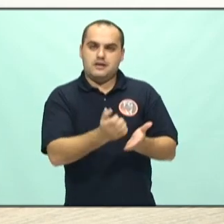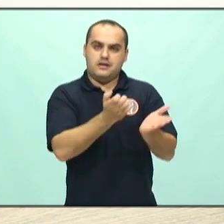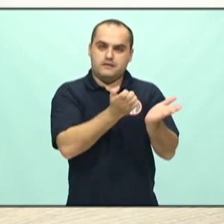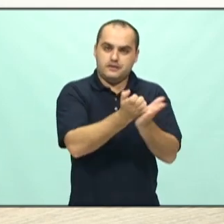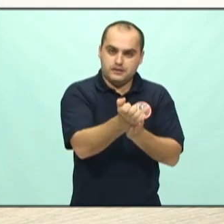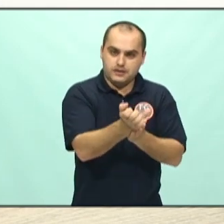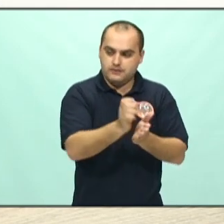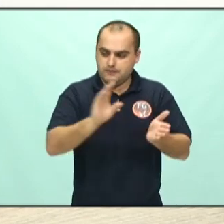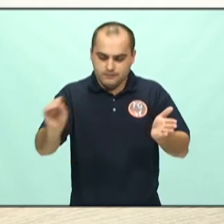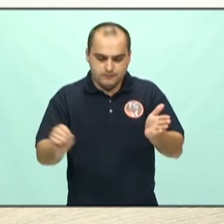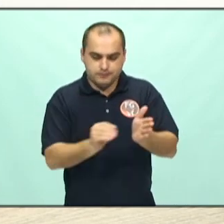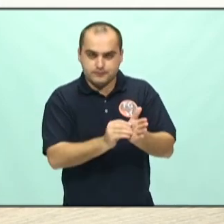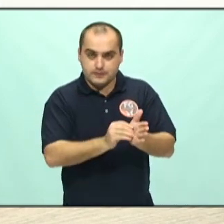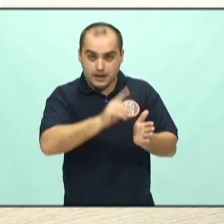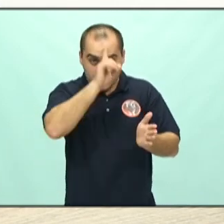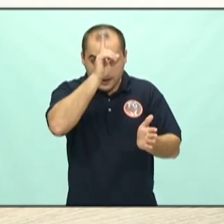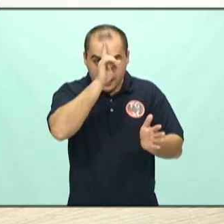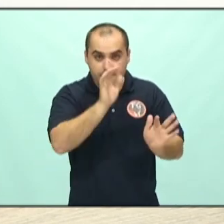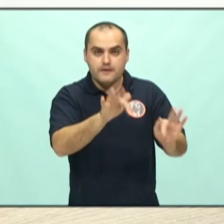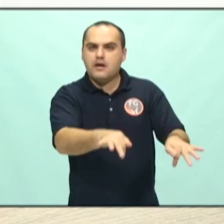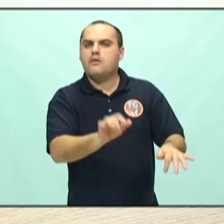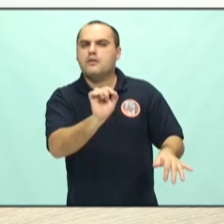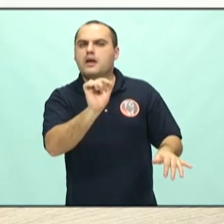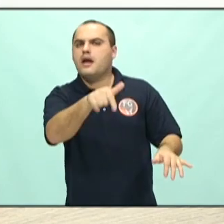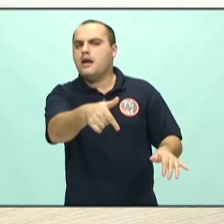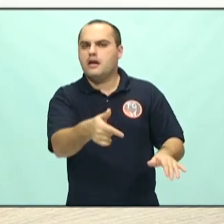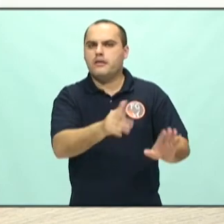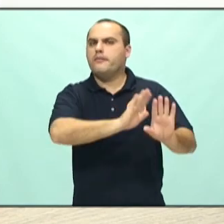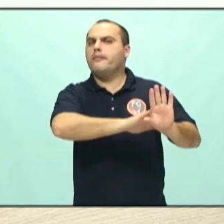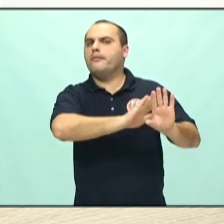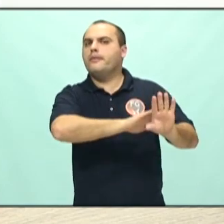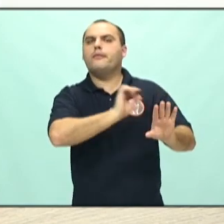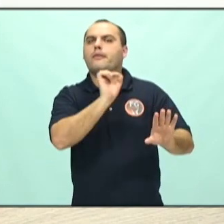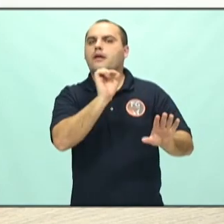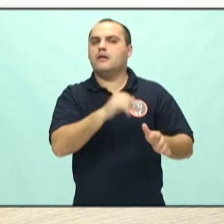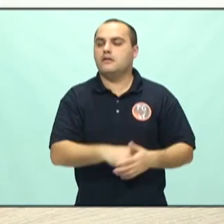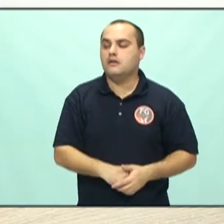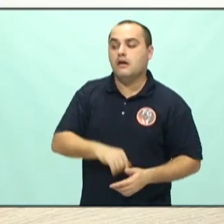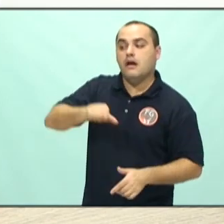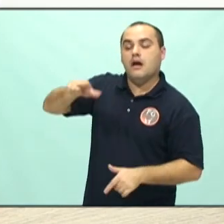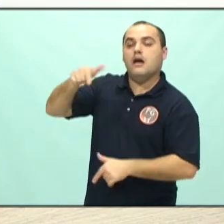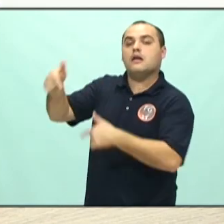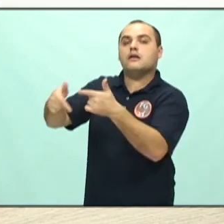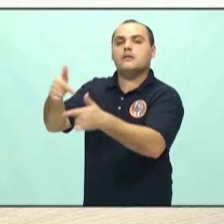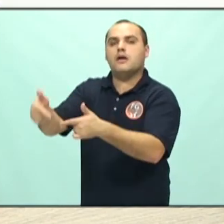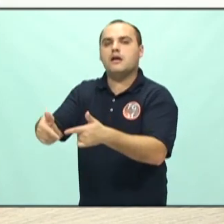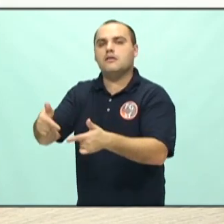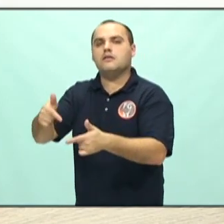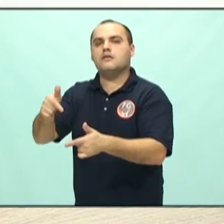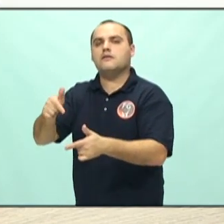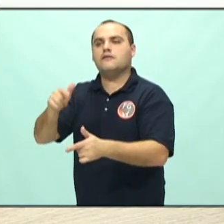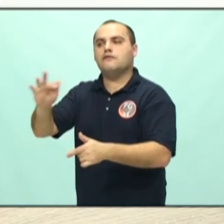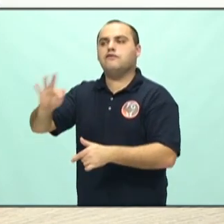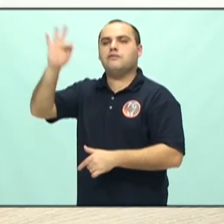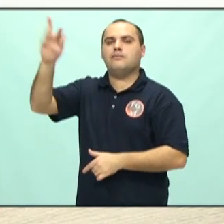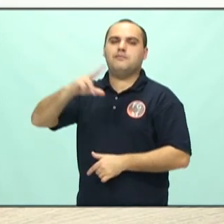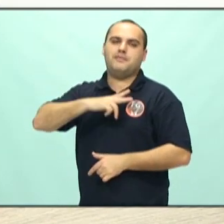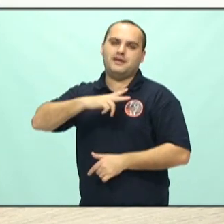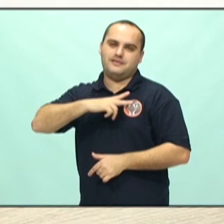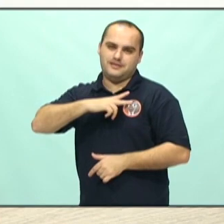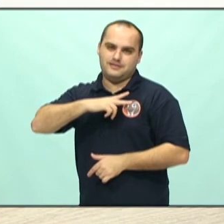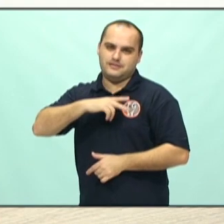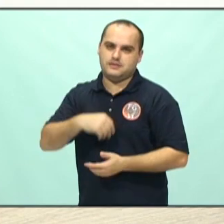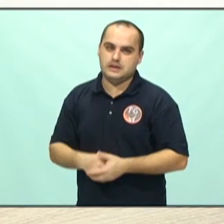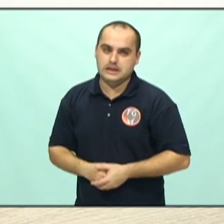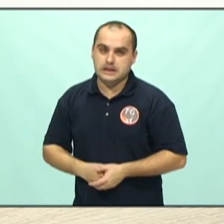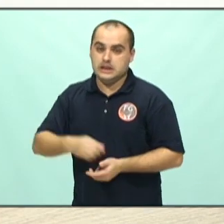aquela vaga, a ideia no final, por trás disso, é que aquele serviço eu terceirize. E essa